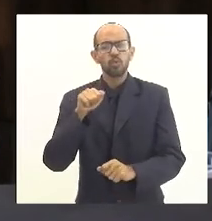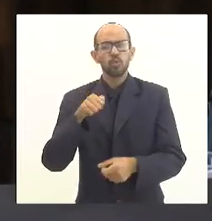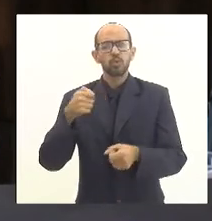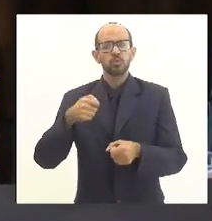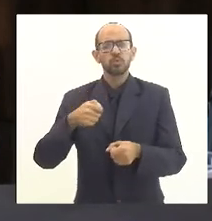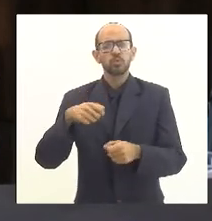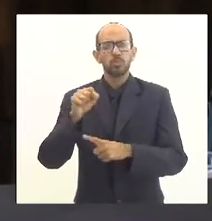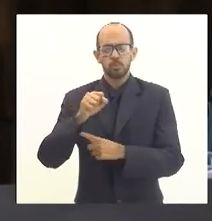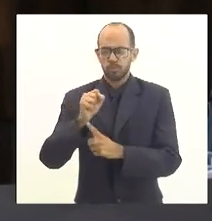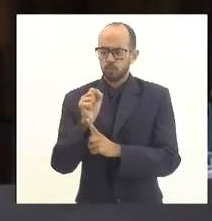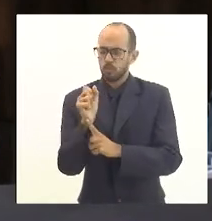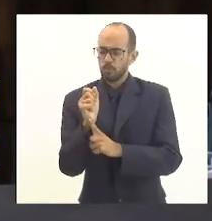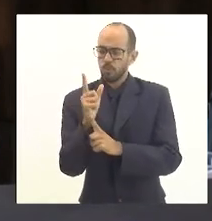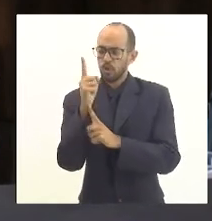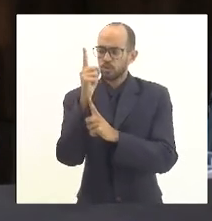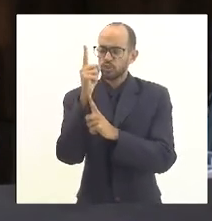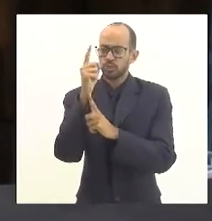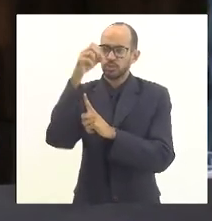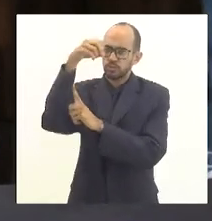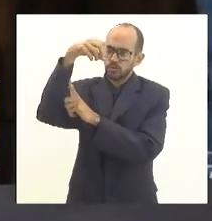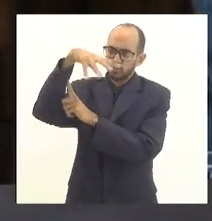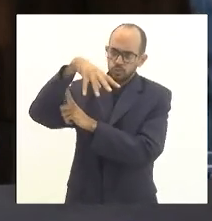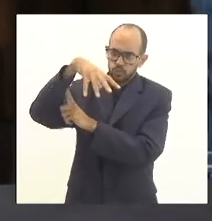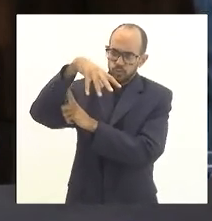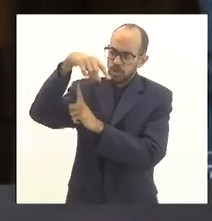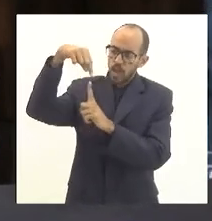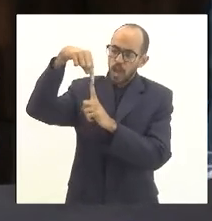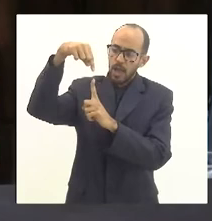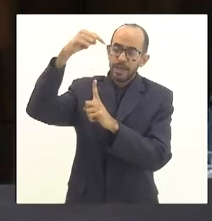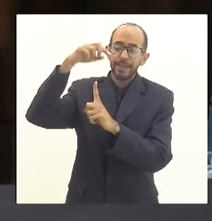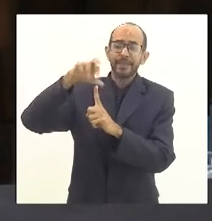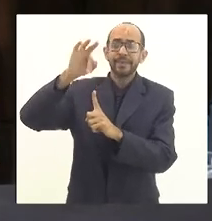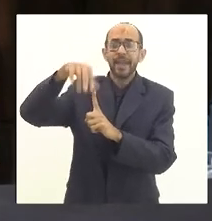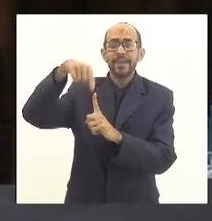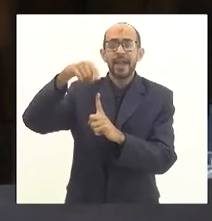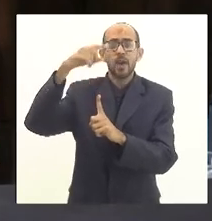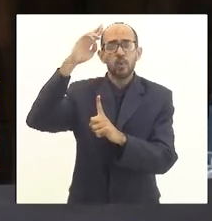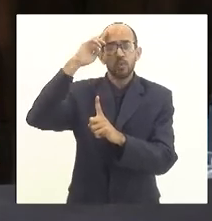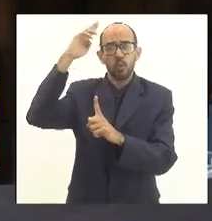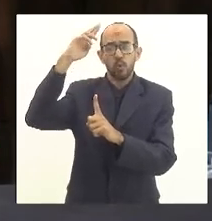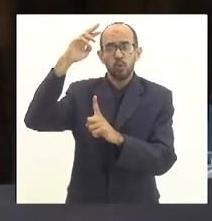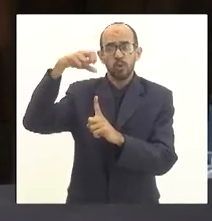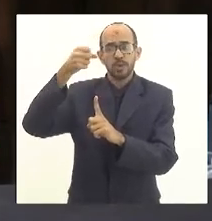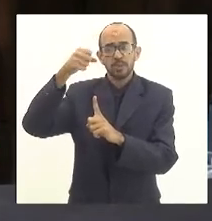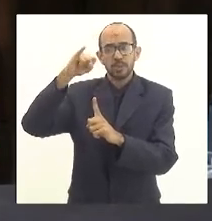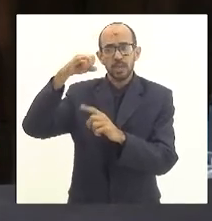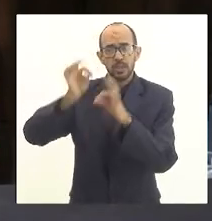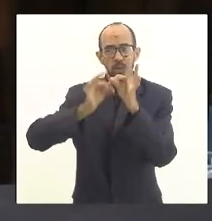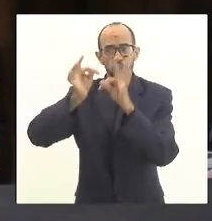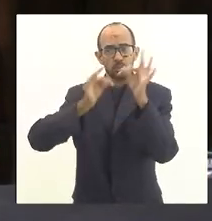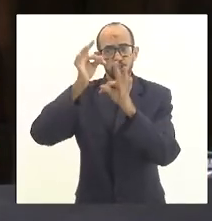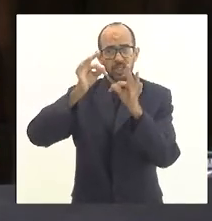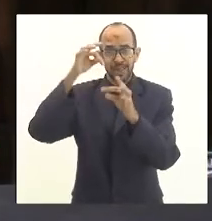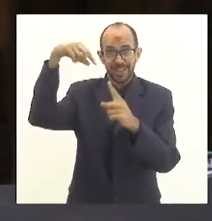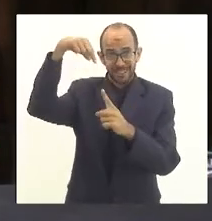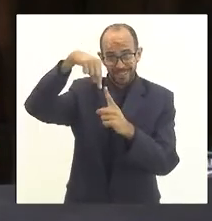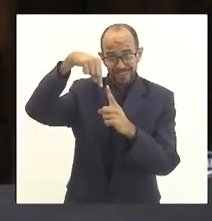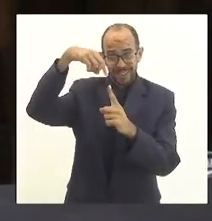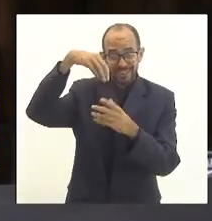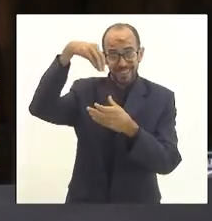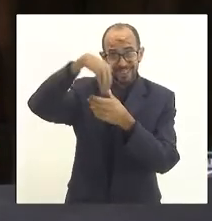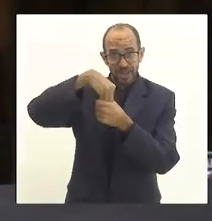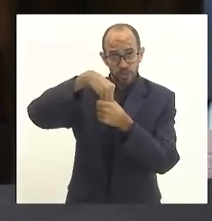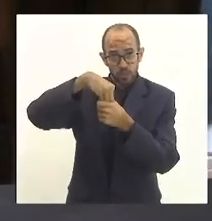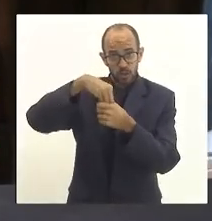município. A partir do momento que a tecnologia está dentro da luminária, você consegue destacar isso como patrimônio do município. E se